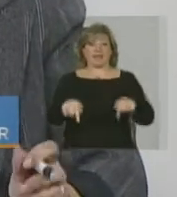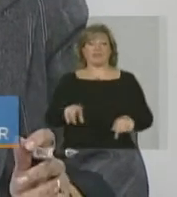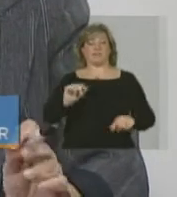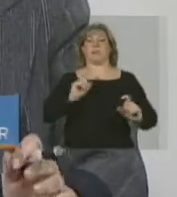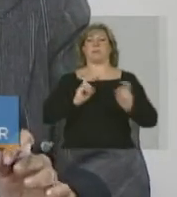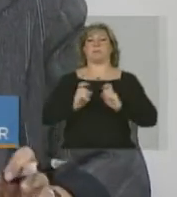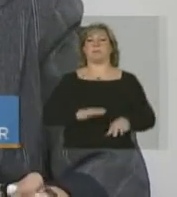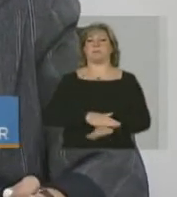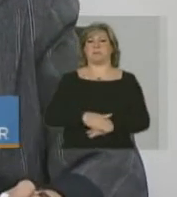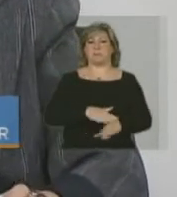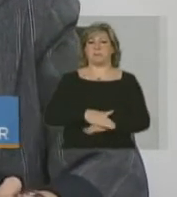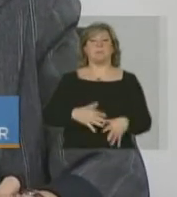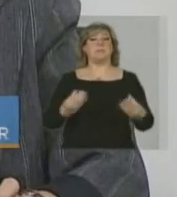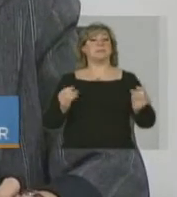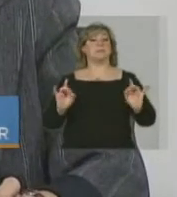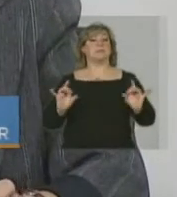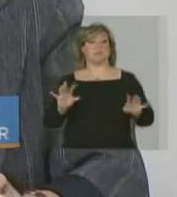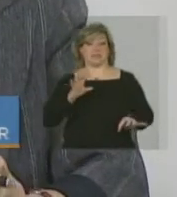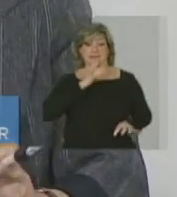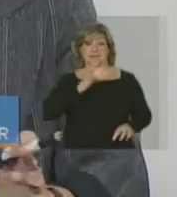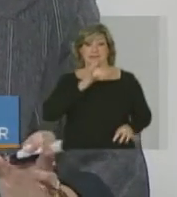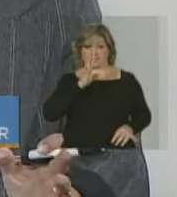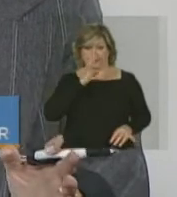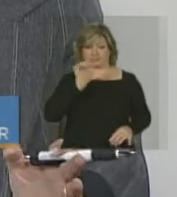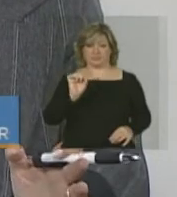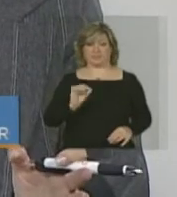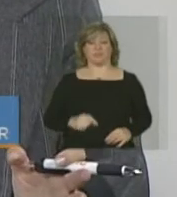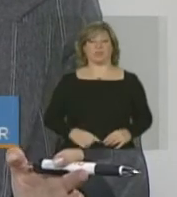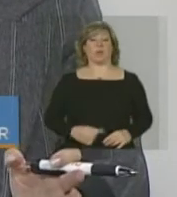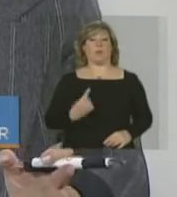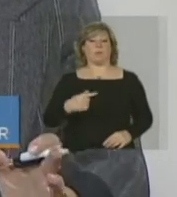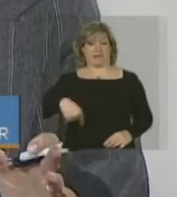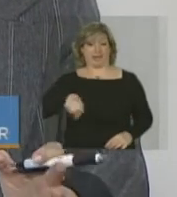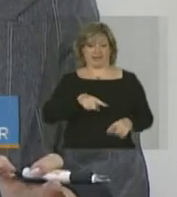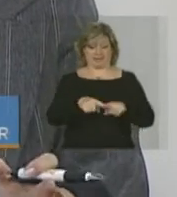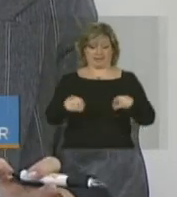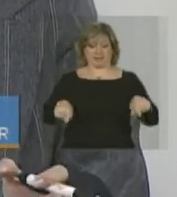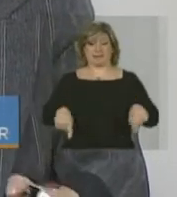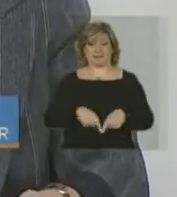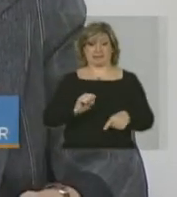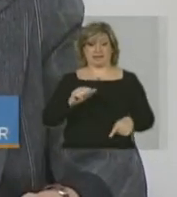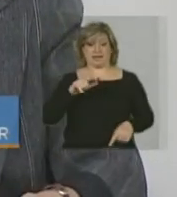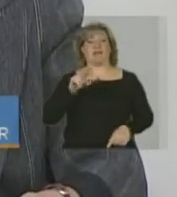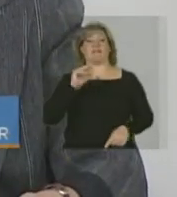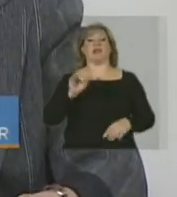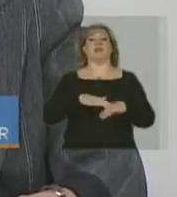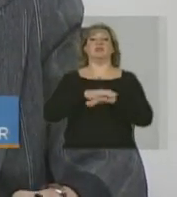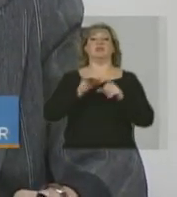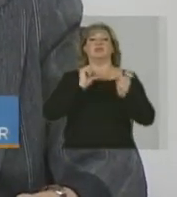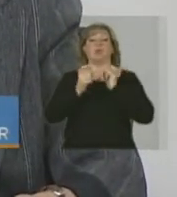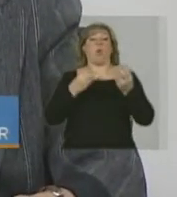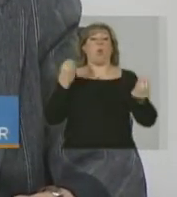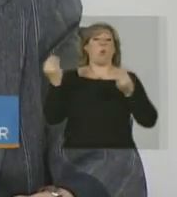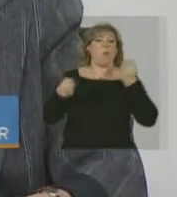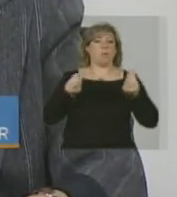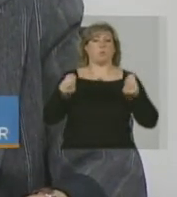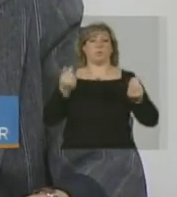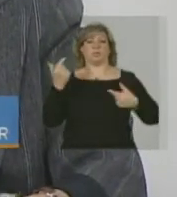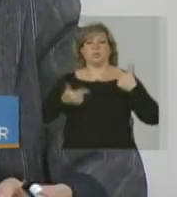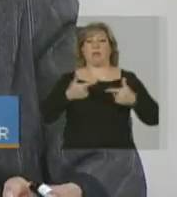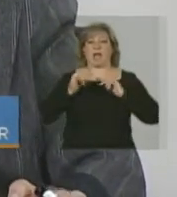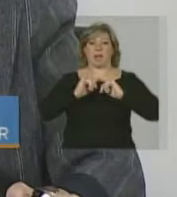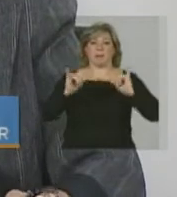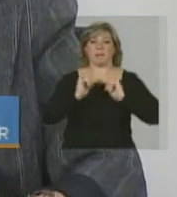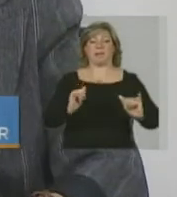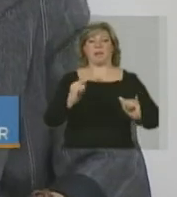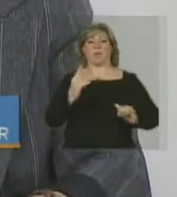debatidos. São temas muito específicos. Por exemplo, uma das salas discutirá a campanha por um Brasil